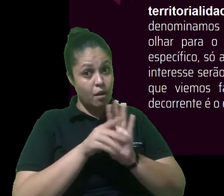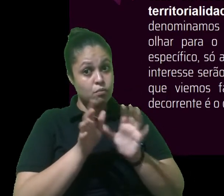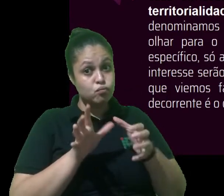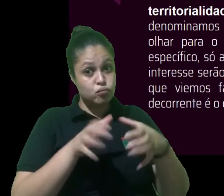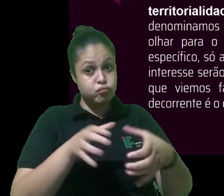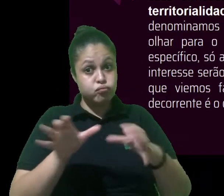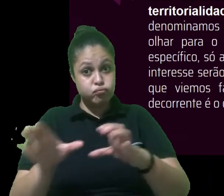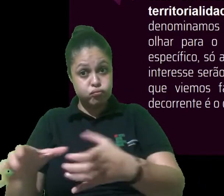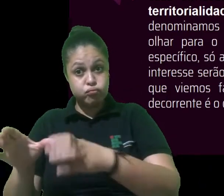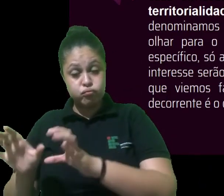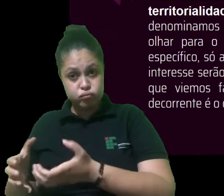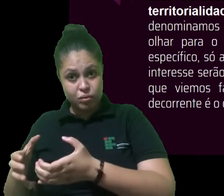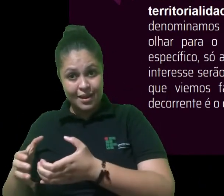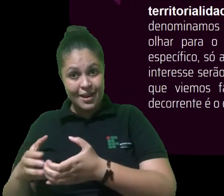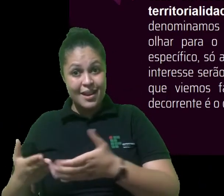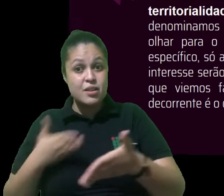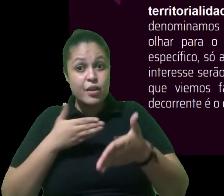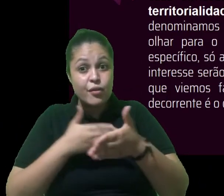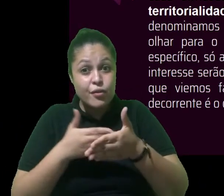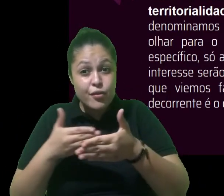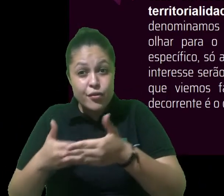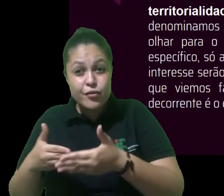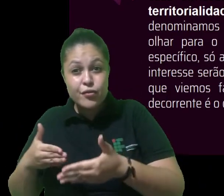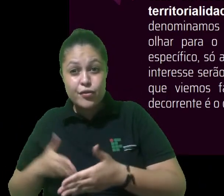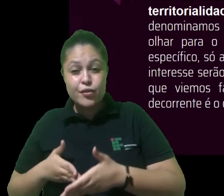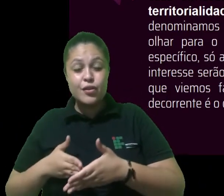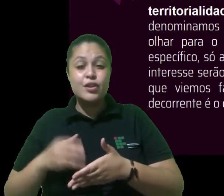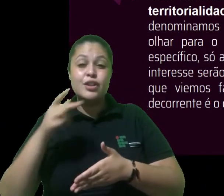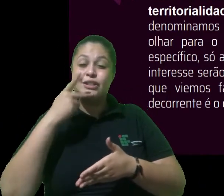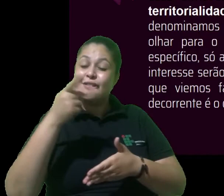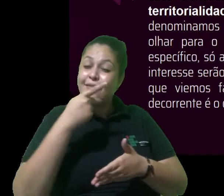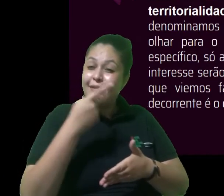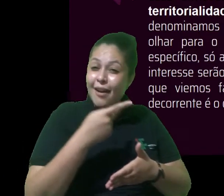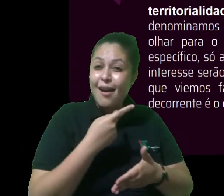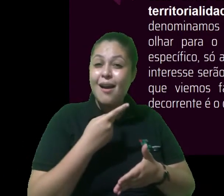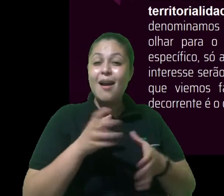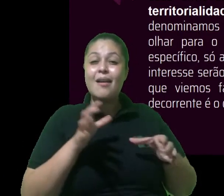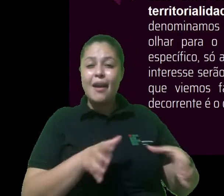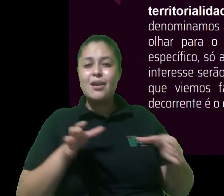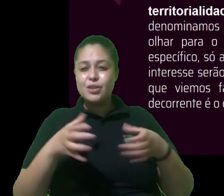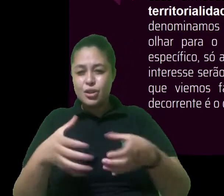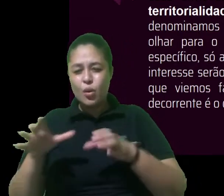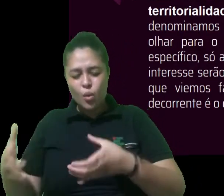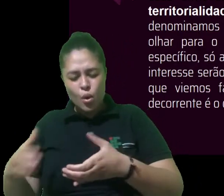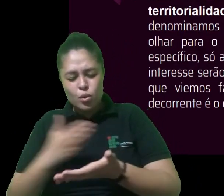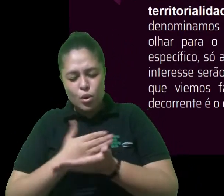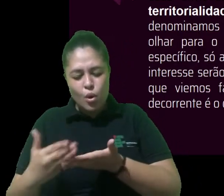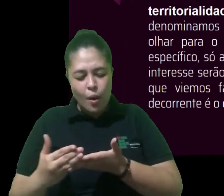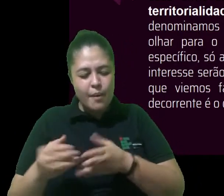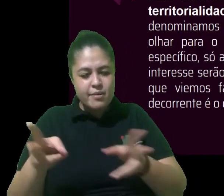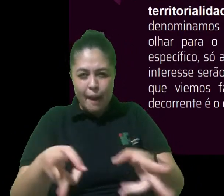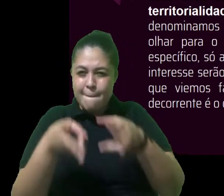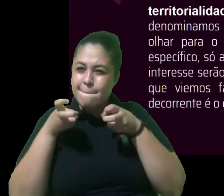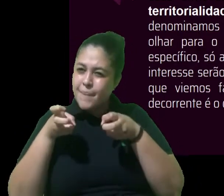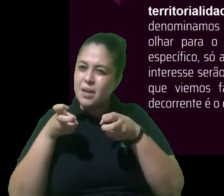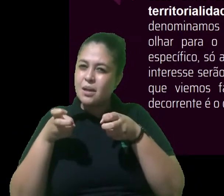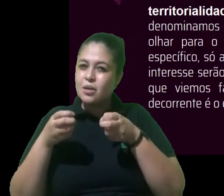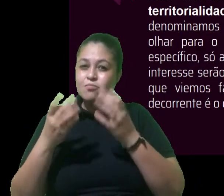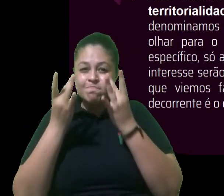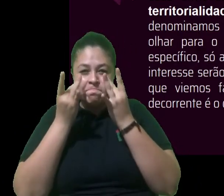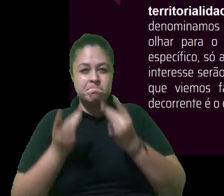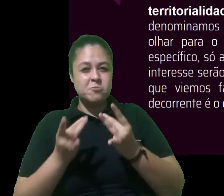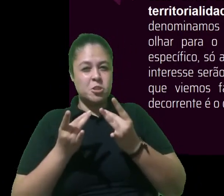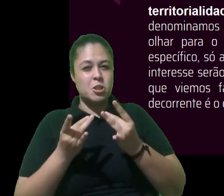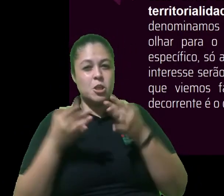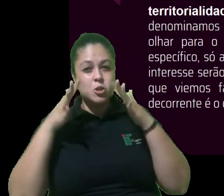territorialidade. E esse tipo de recorte é o que denominamos de região. Quando ele passa a olhar para o território a partir